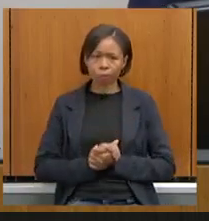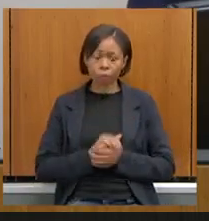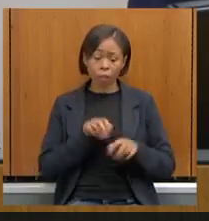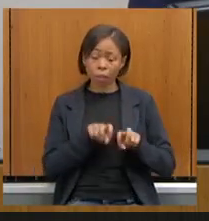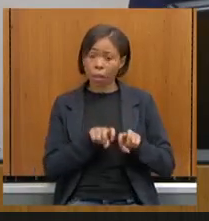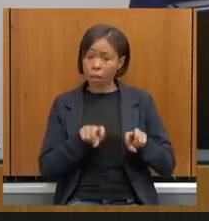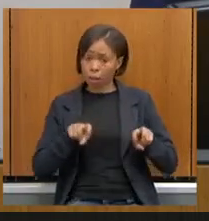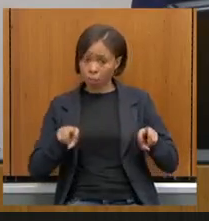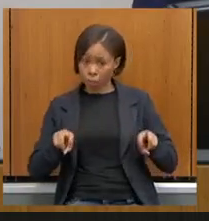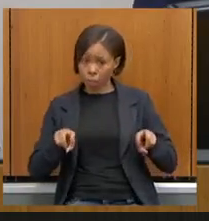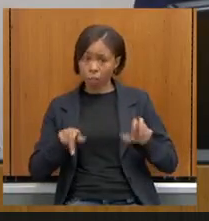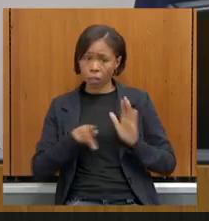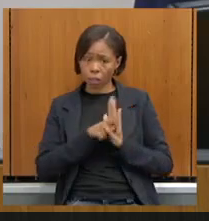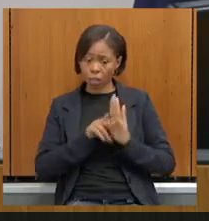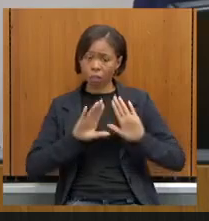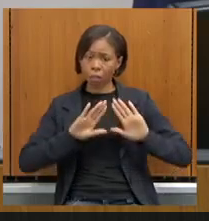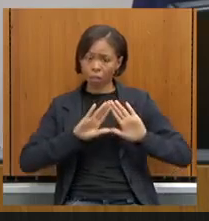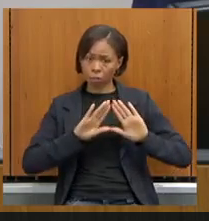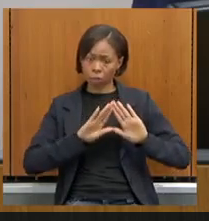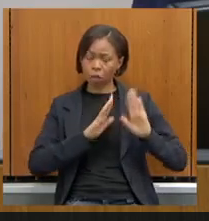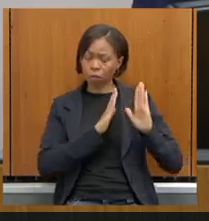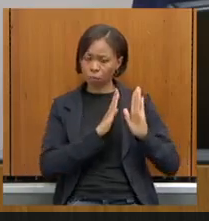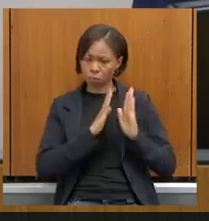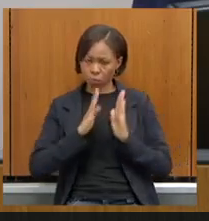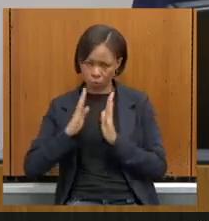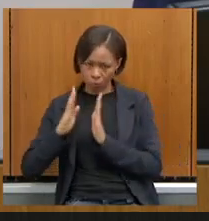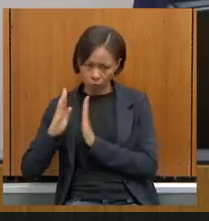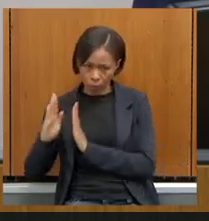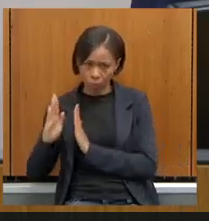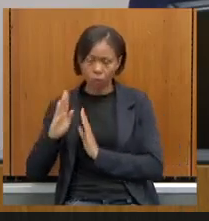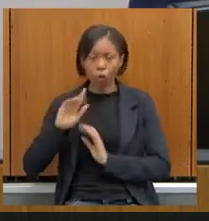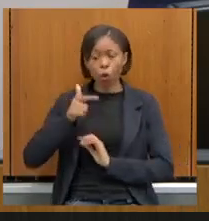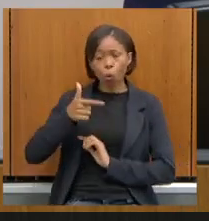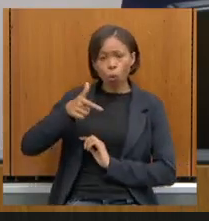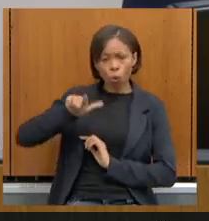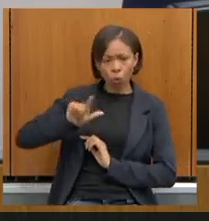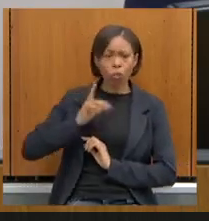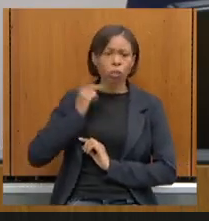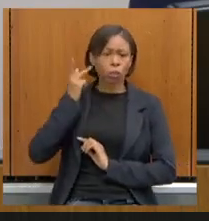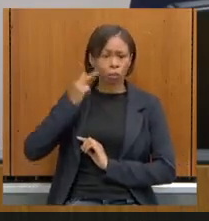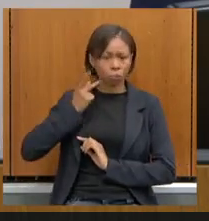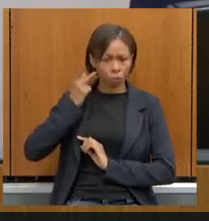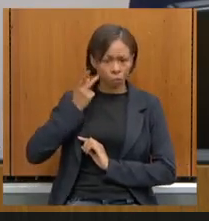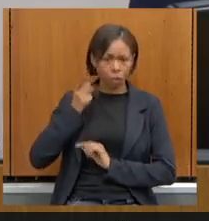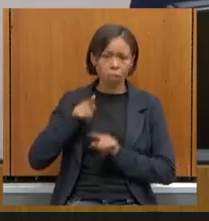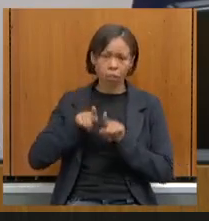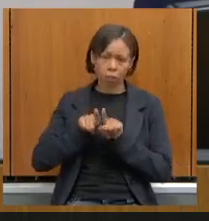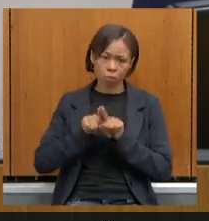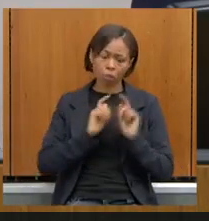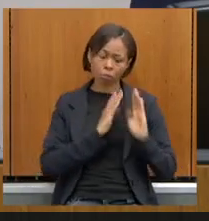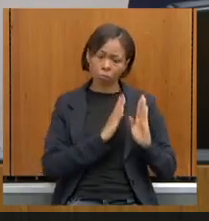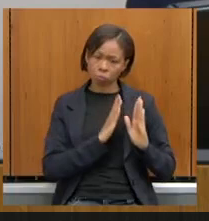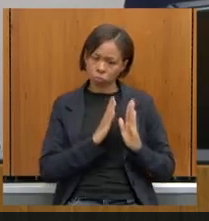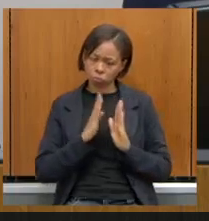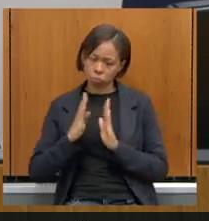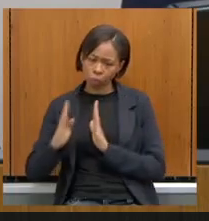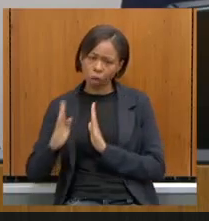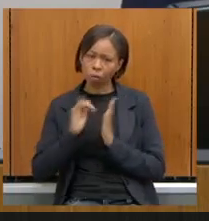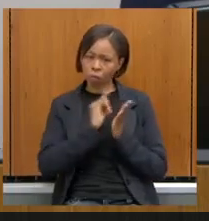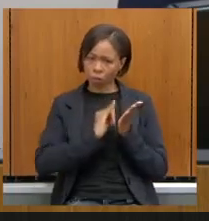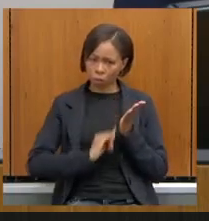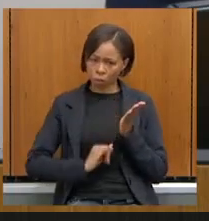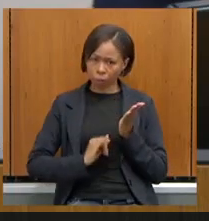Assembleia por ordem de inscrição, demais parlamentares por ordem de inscrição. Os parlamentares que